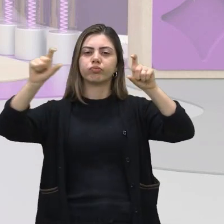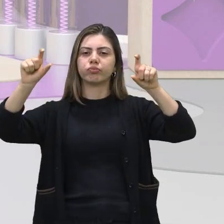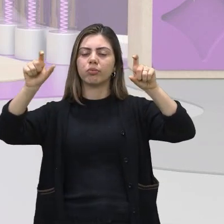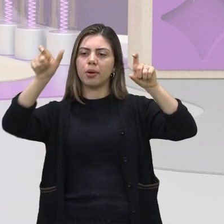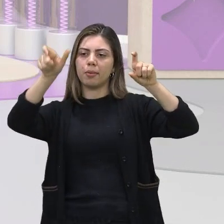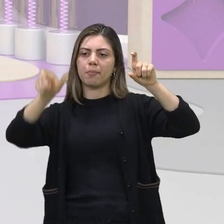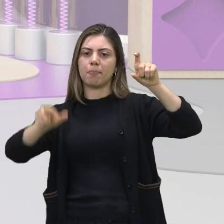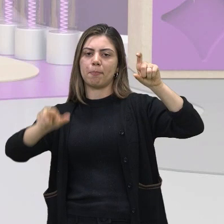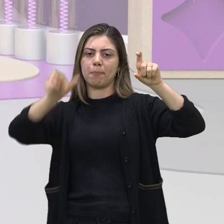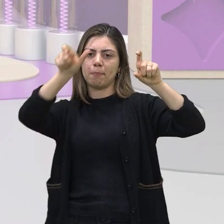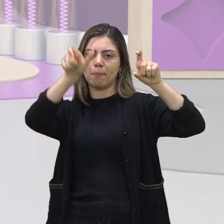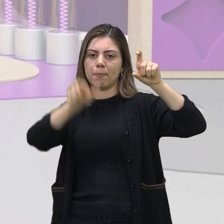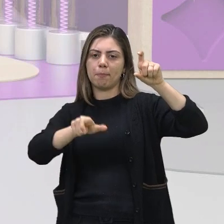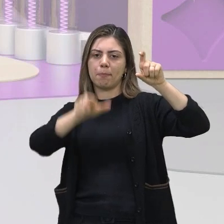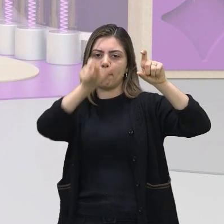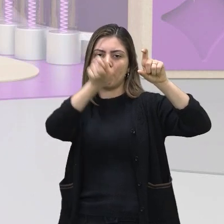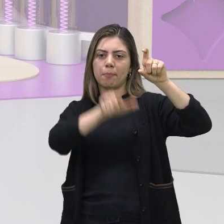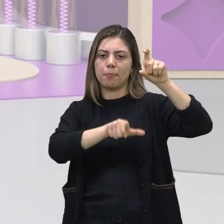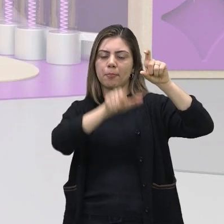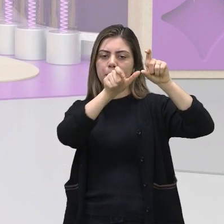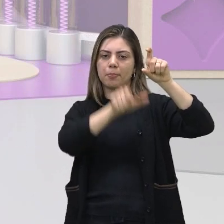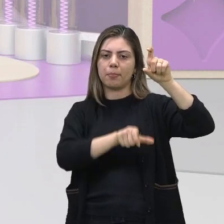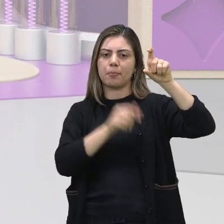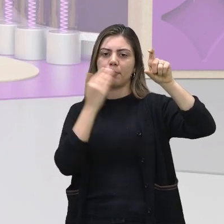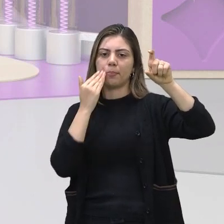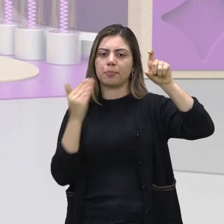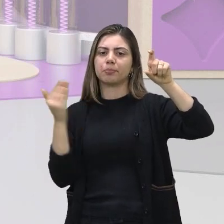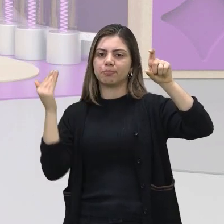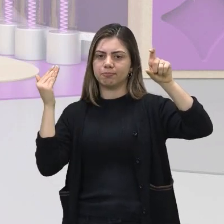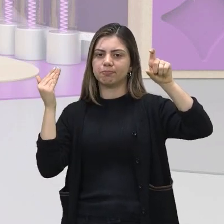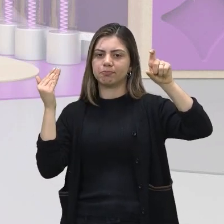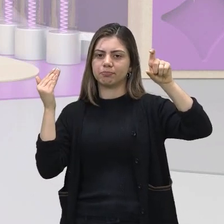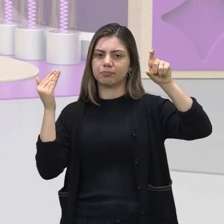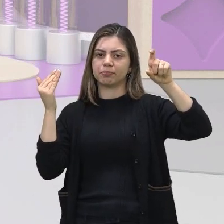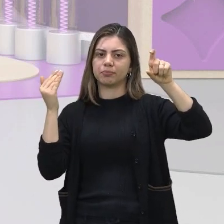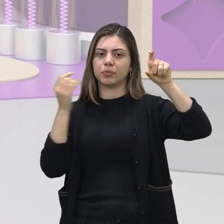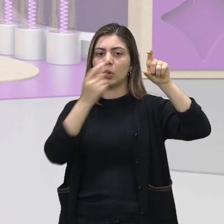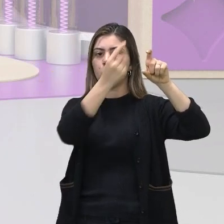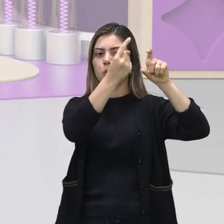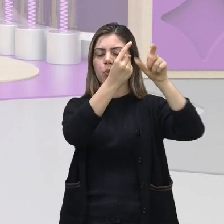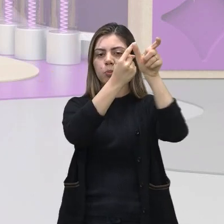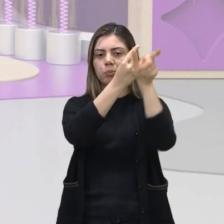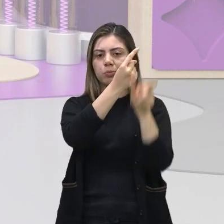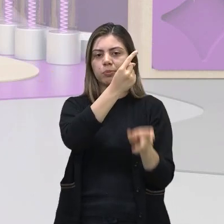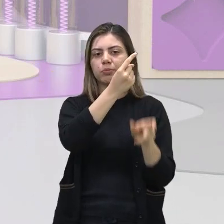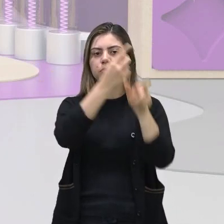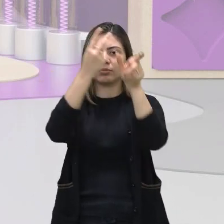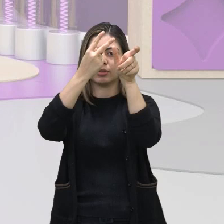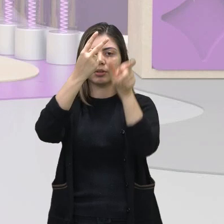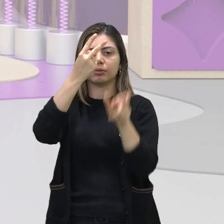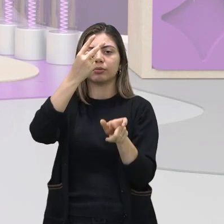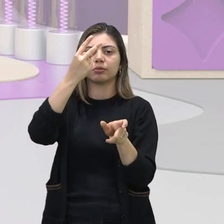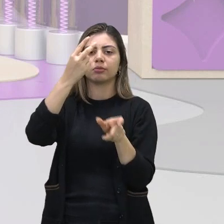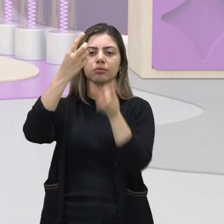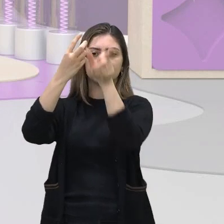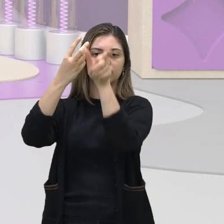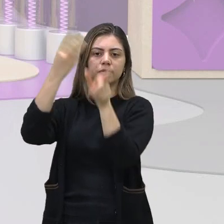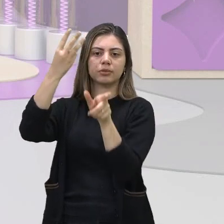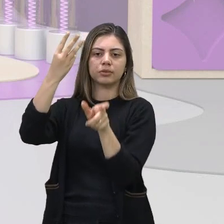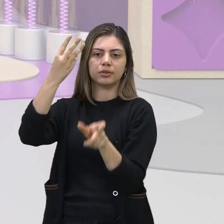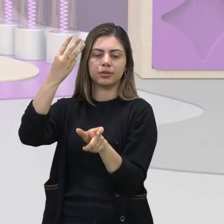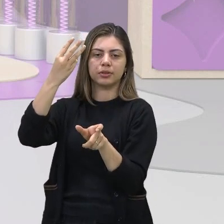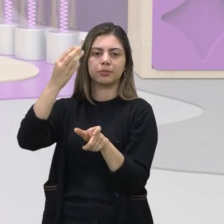às colunas que estão na vertical, compreendo? Ó, primeira coluna, segunda, terceira,